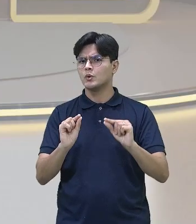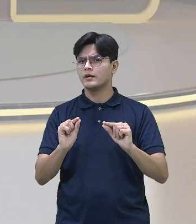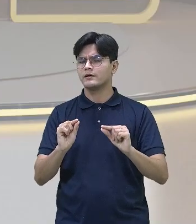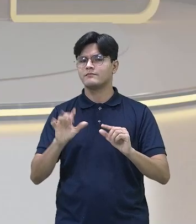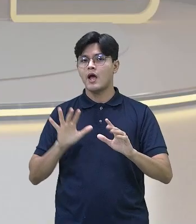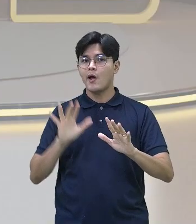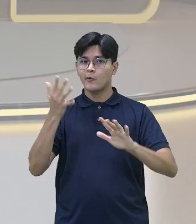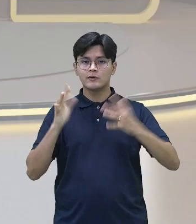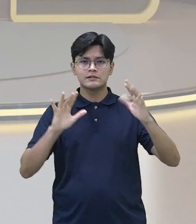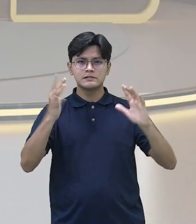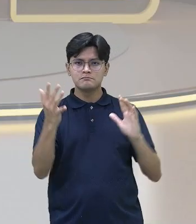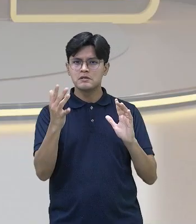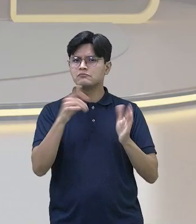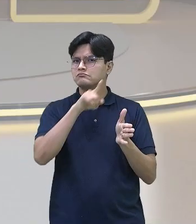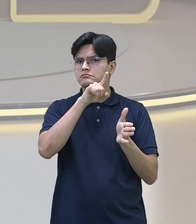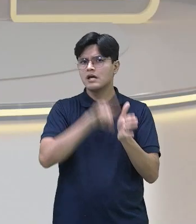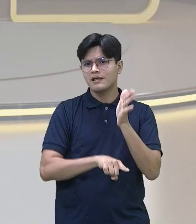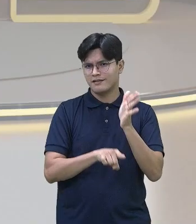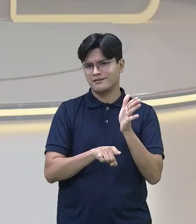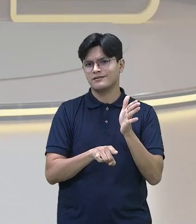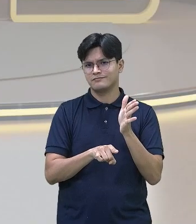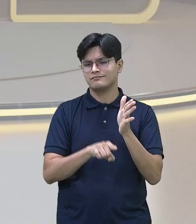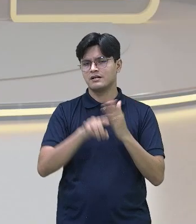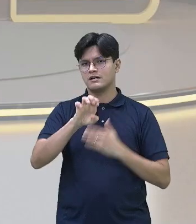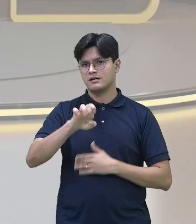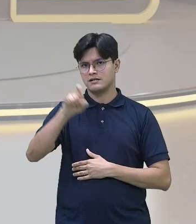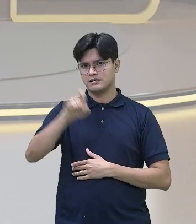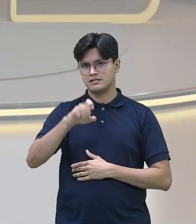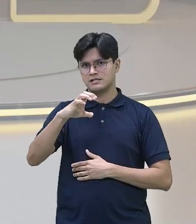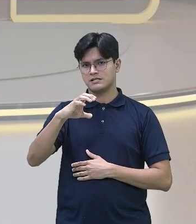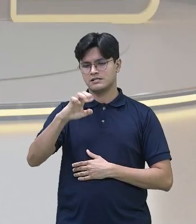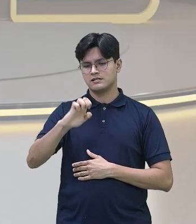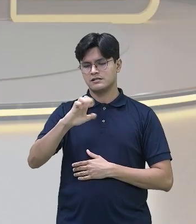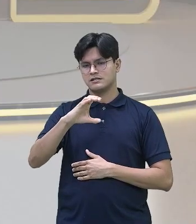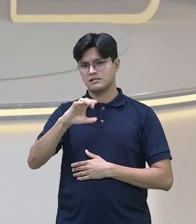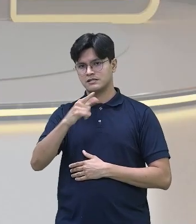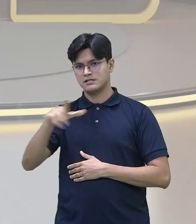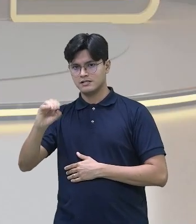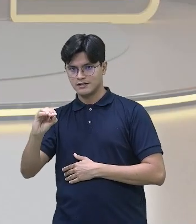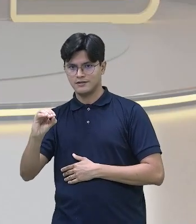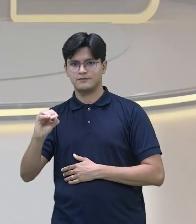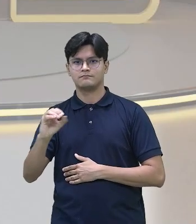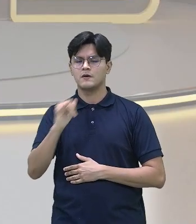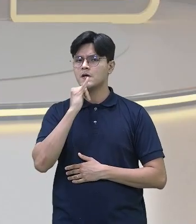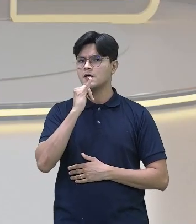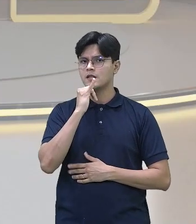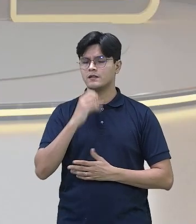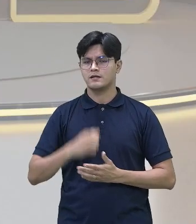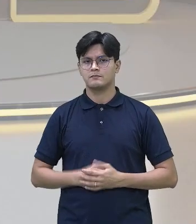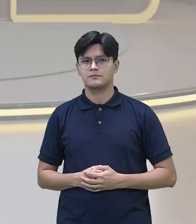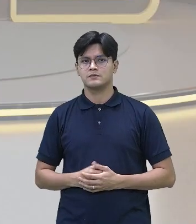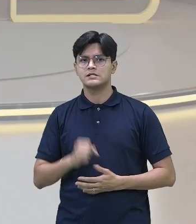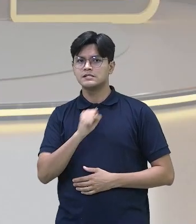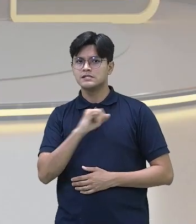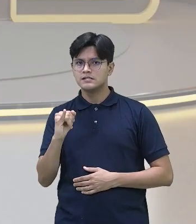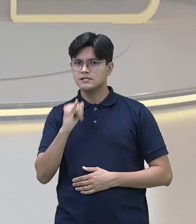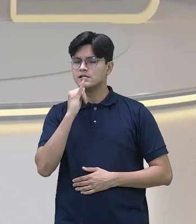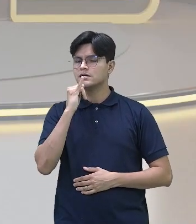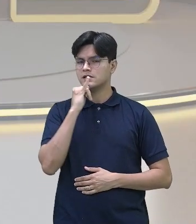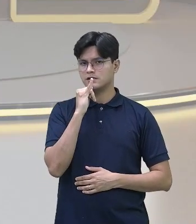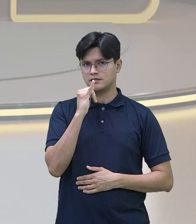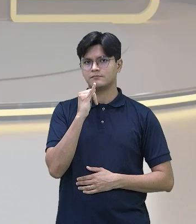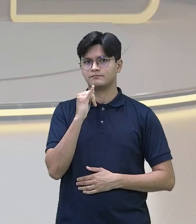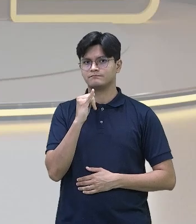acontecer, mas que não são comuns. Como assim? Vamos supor que, de repente, a gente lance um dado, aliás, uma moeda, tá? Lança uma